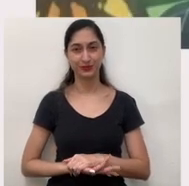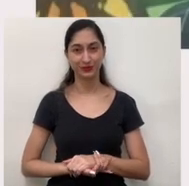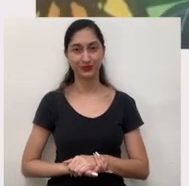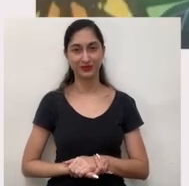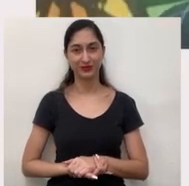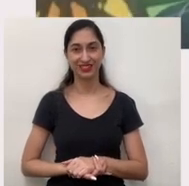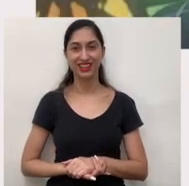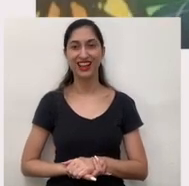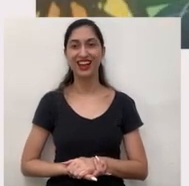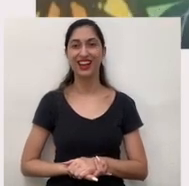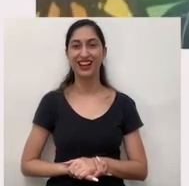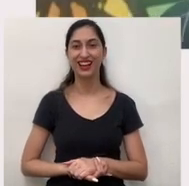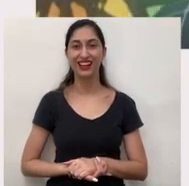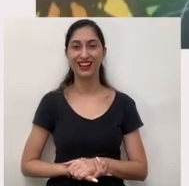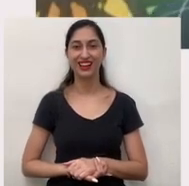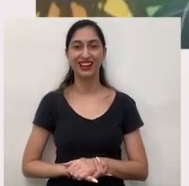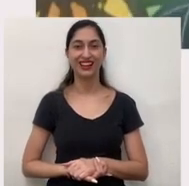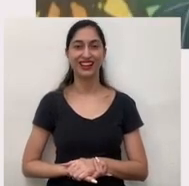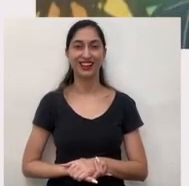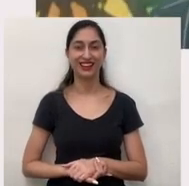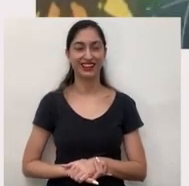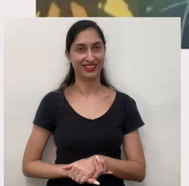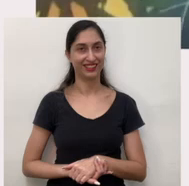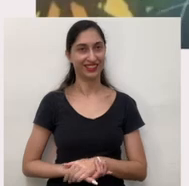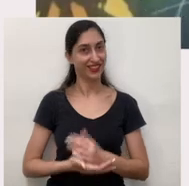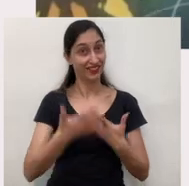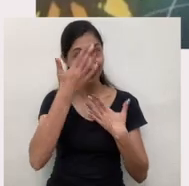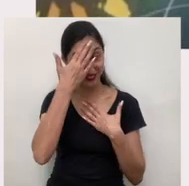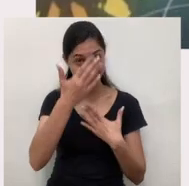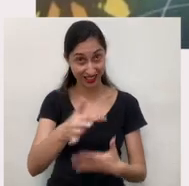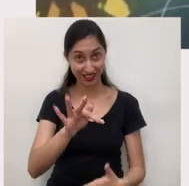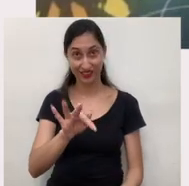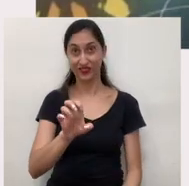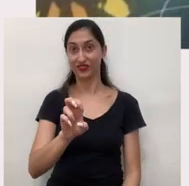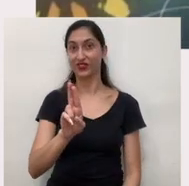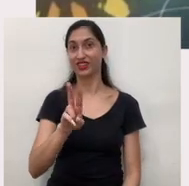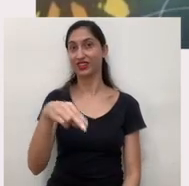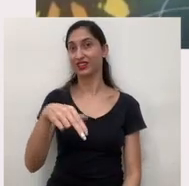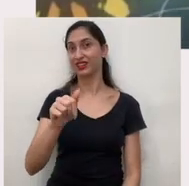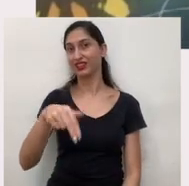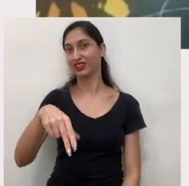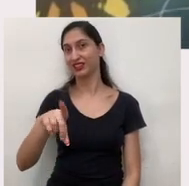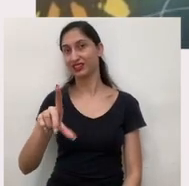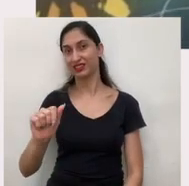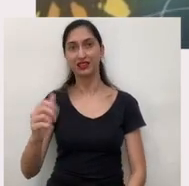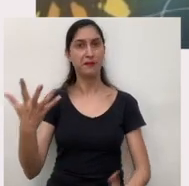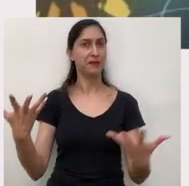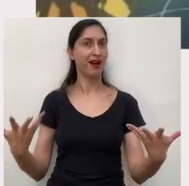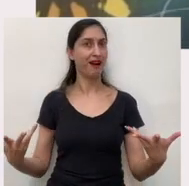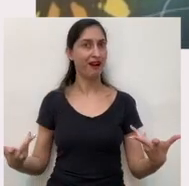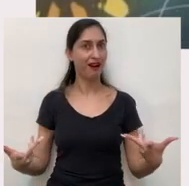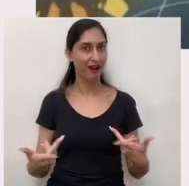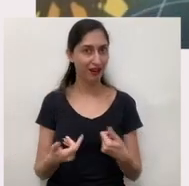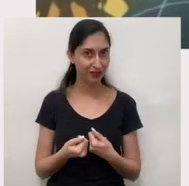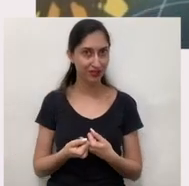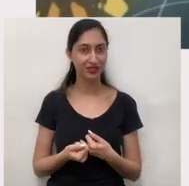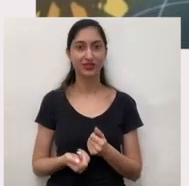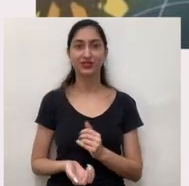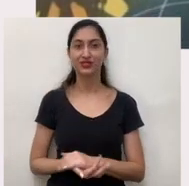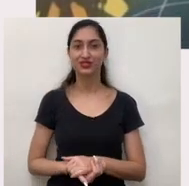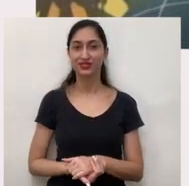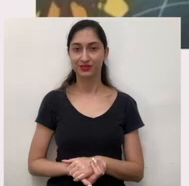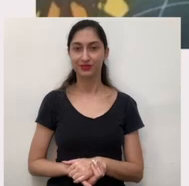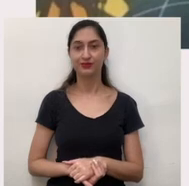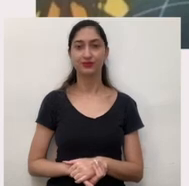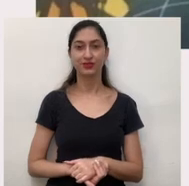Compartilhamento agora, né, Tomara? Obrigada a você, Fernanda. Nossa, que fala riquíssima, assim.